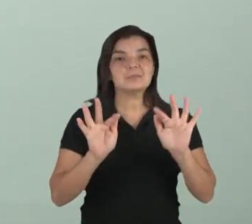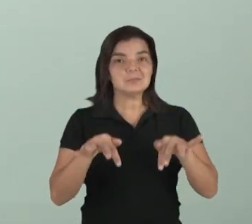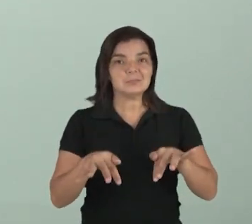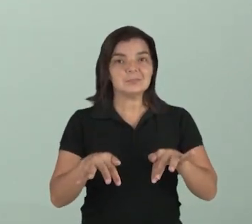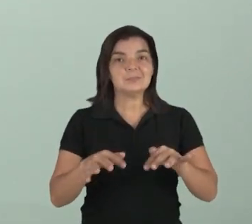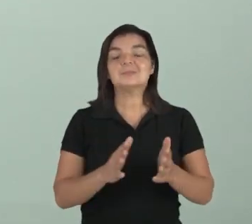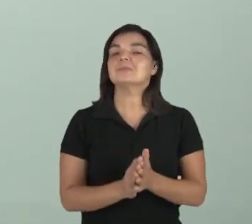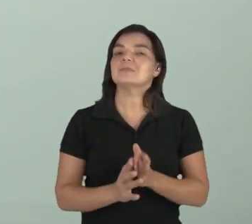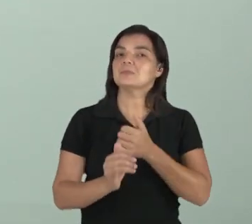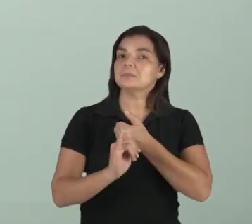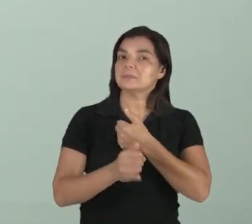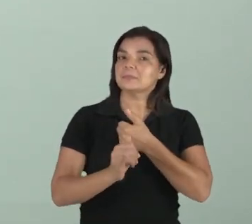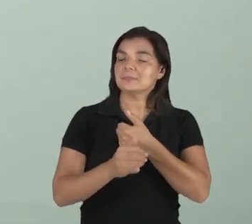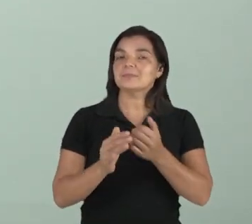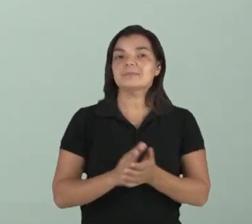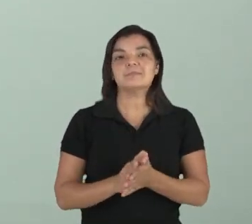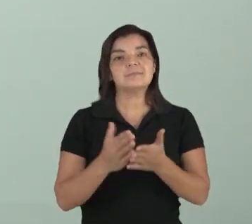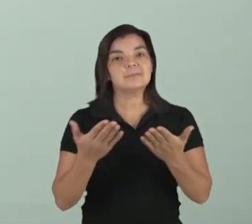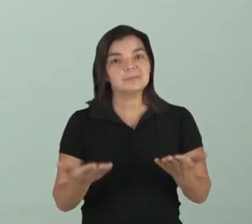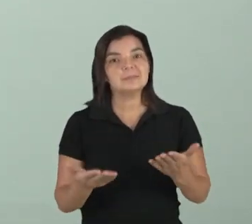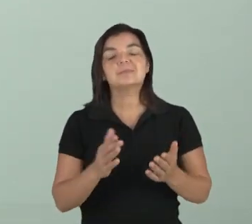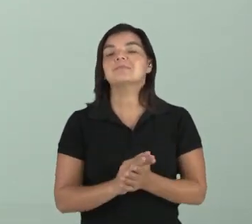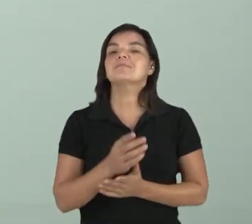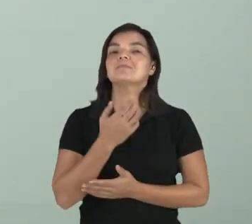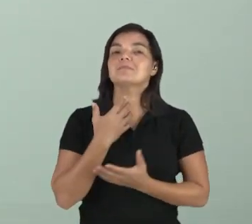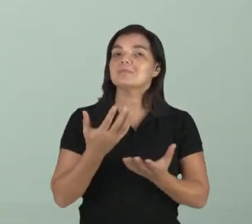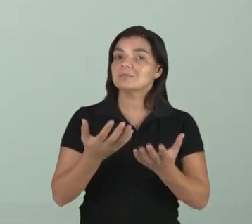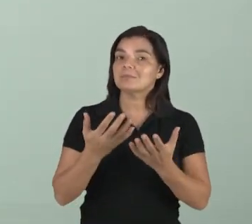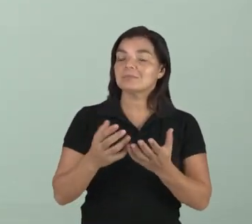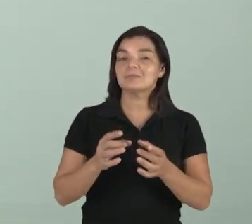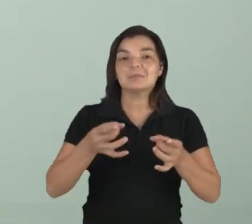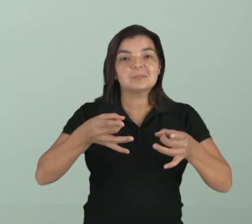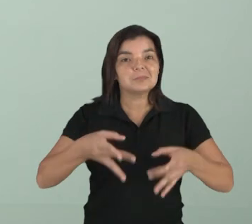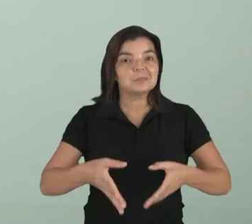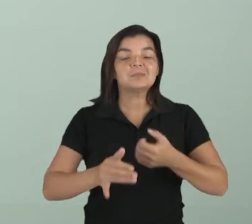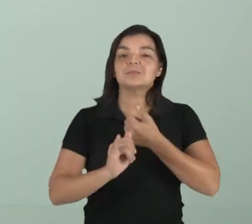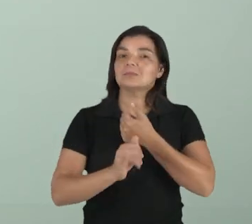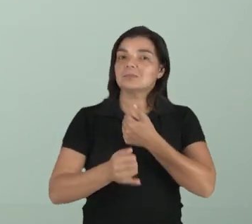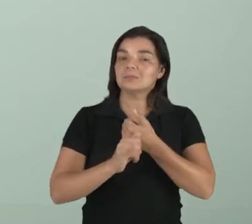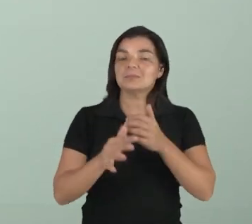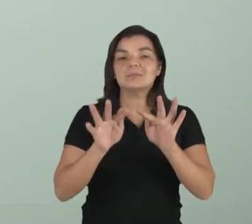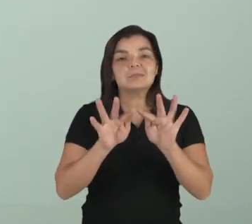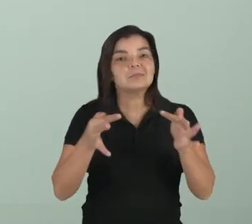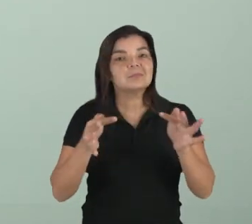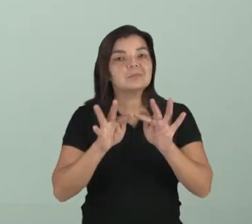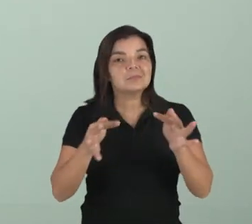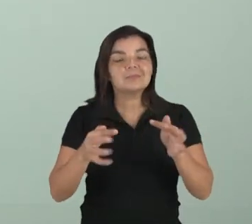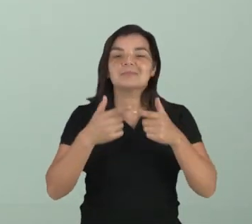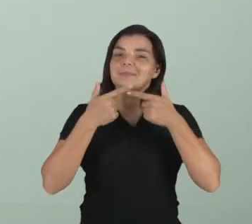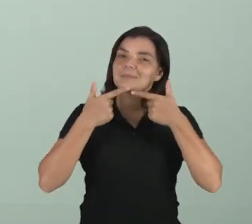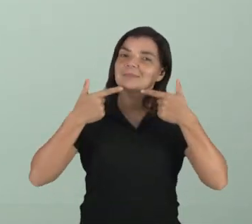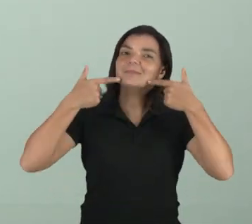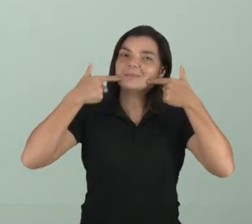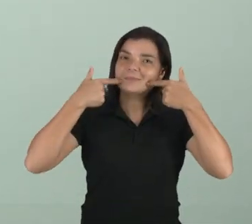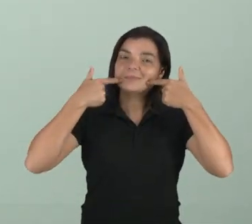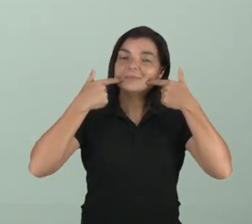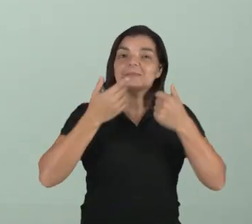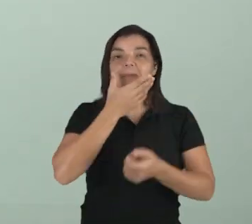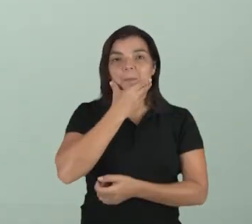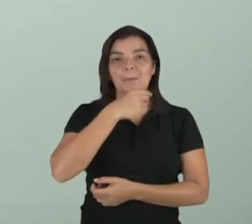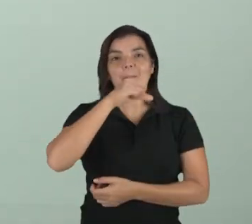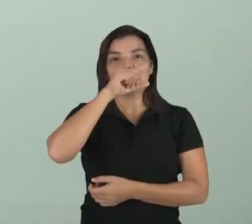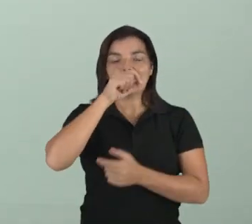sua crônica. Ele diz, assim quereria minha última crônica, com a simplicidade do sorriso, que é o sorriso que o